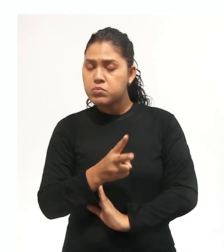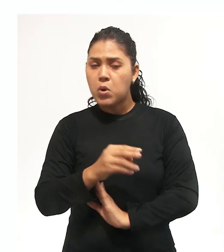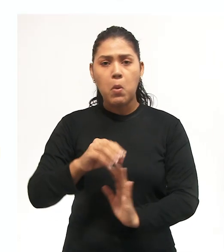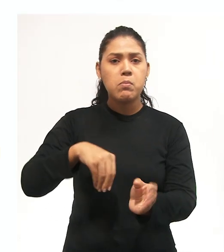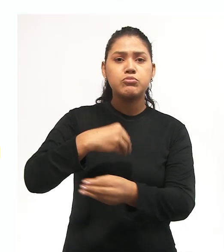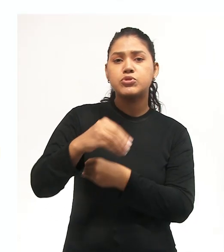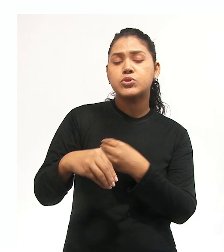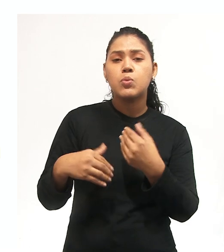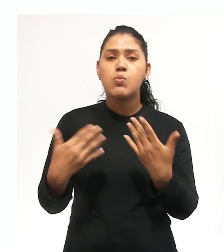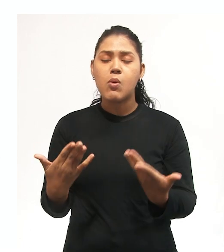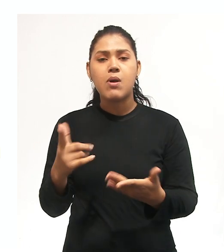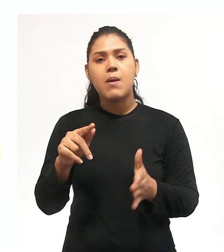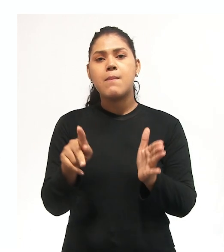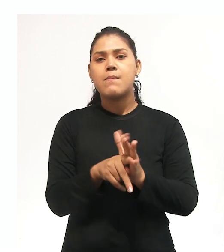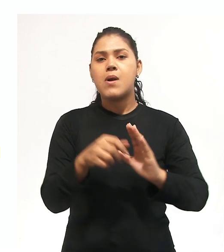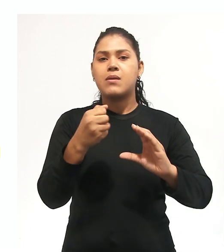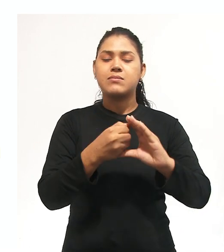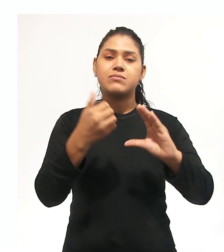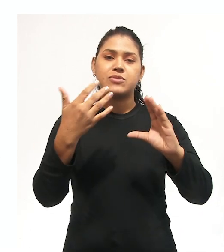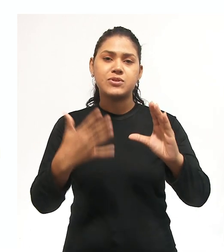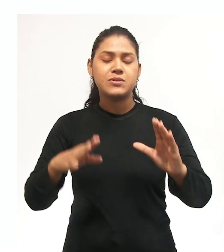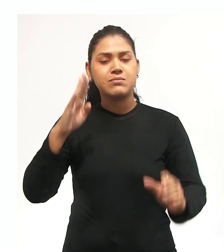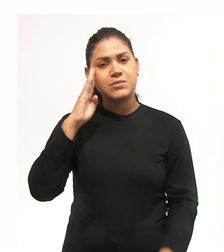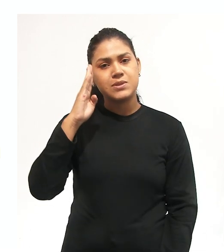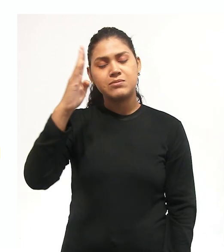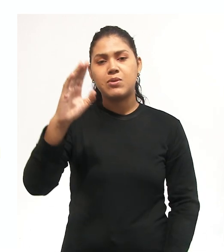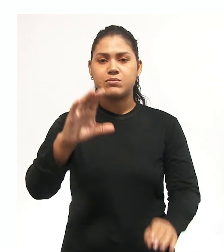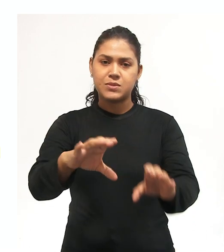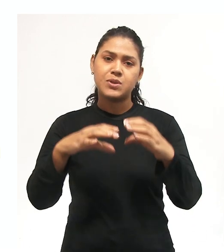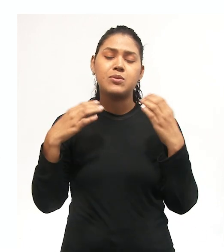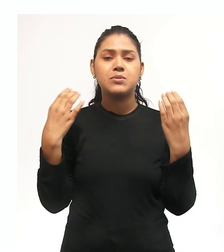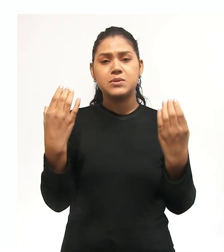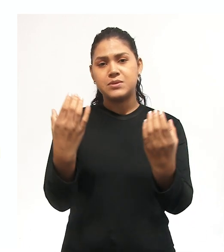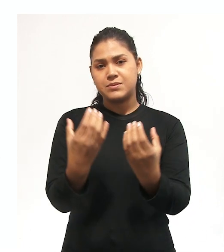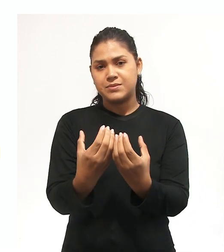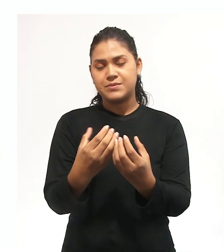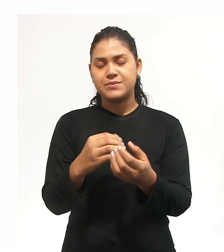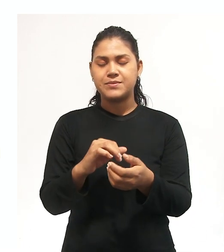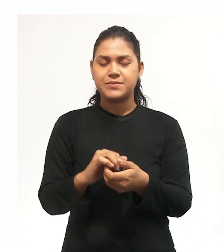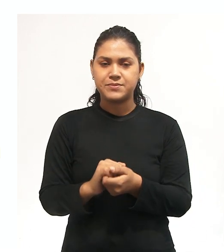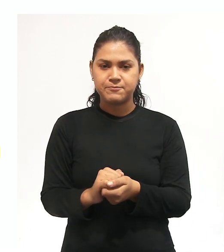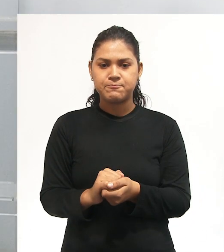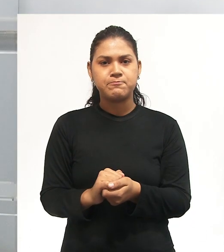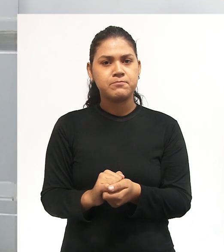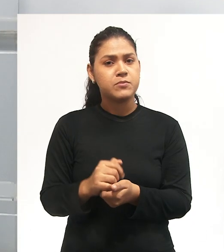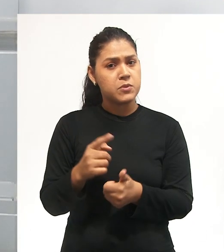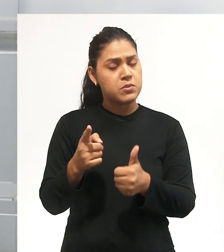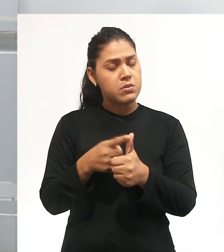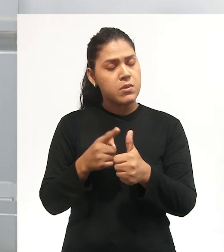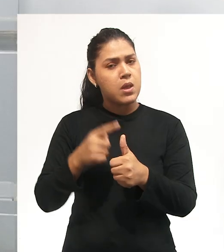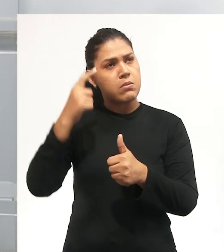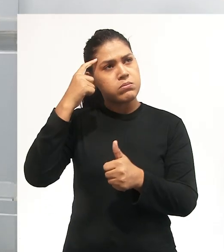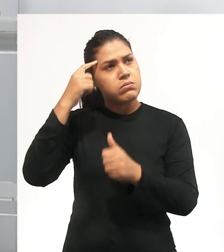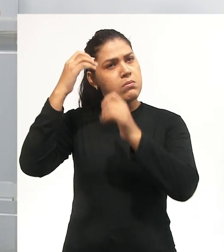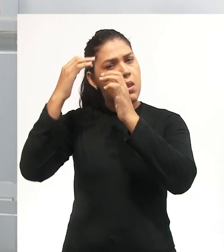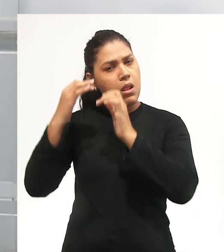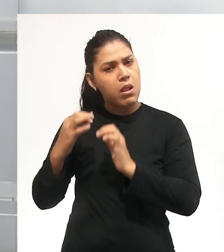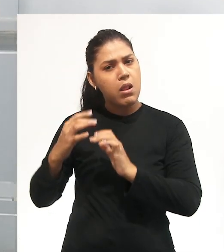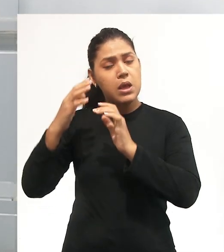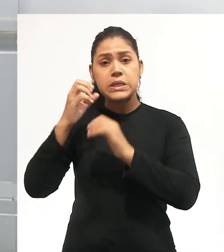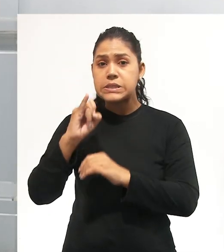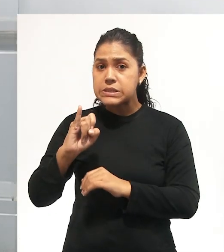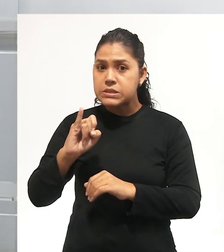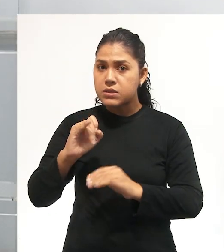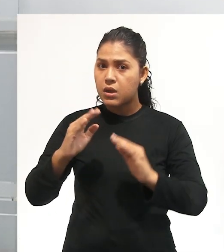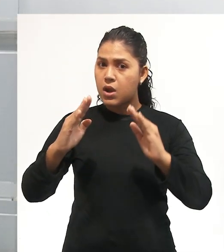que formam mesmo as características principais da comunidade em que você está inserido. Faz essa reflexão. Se você